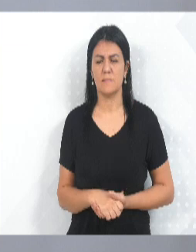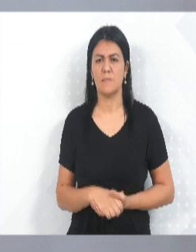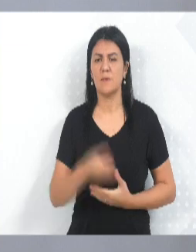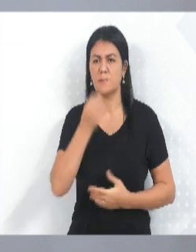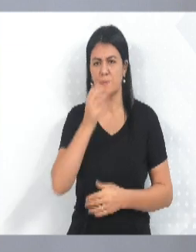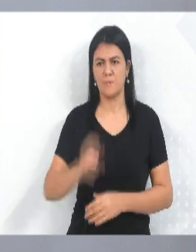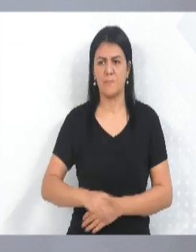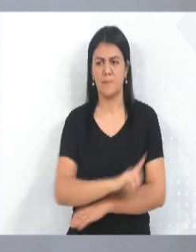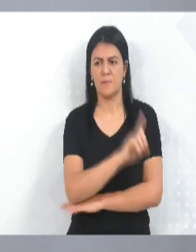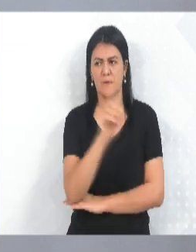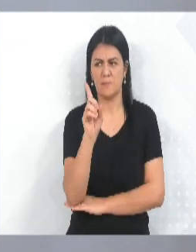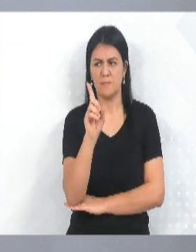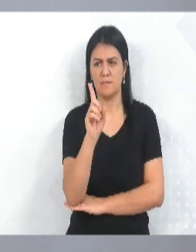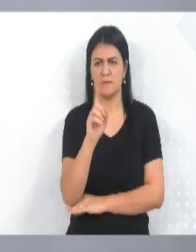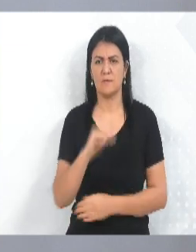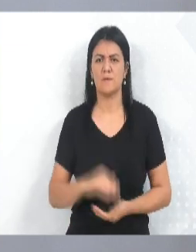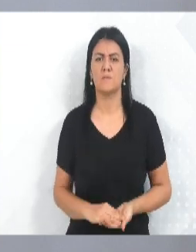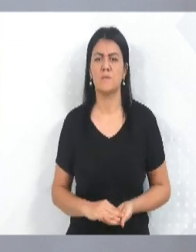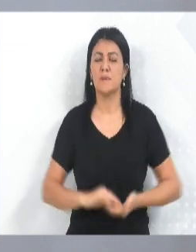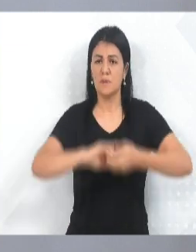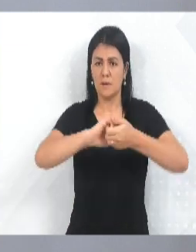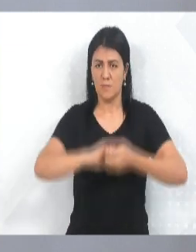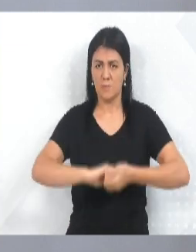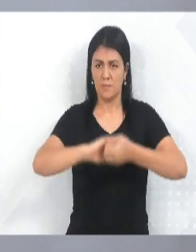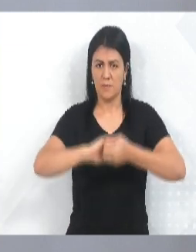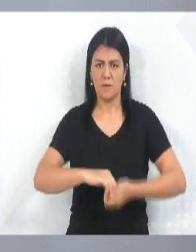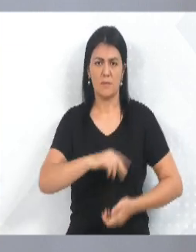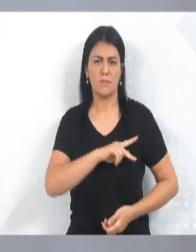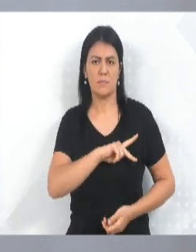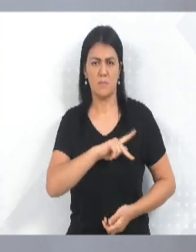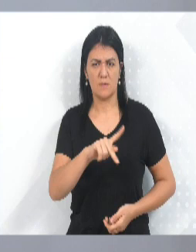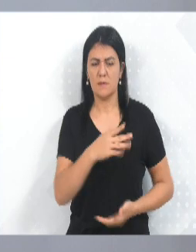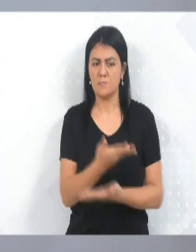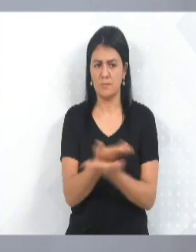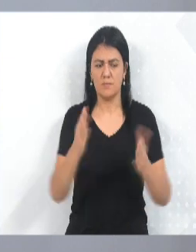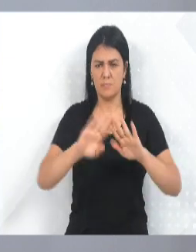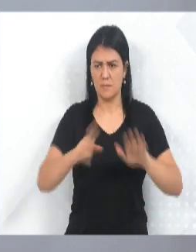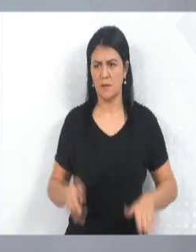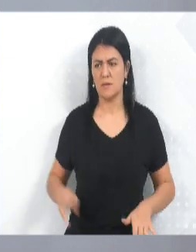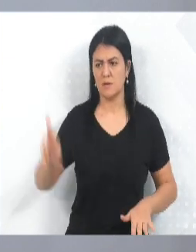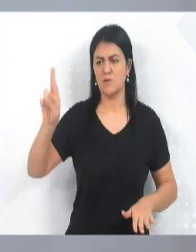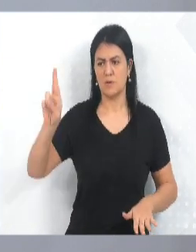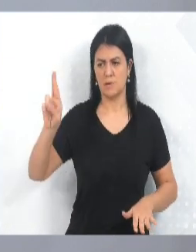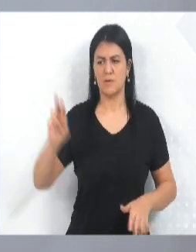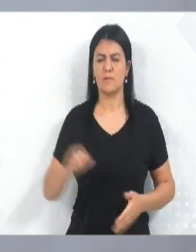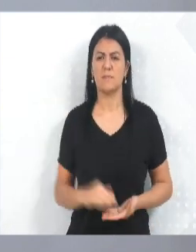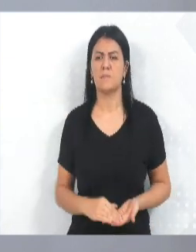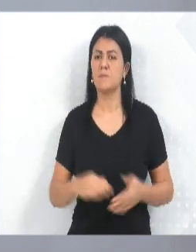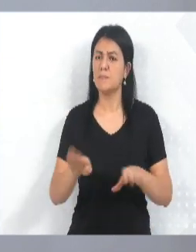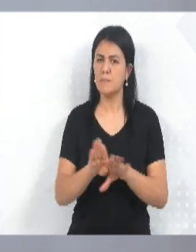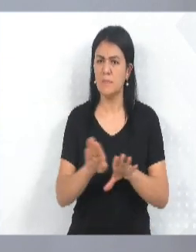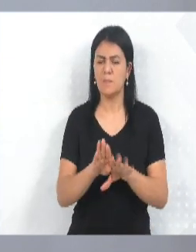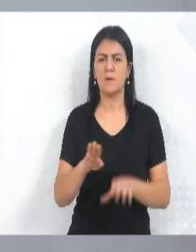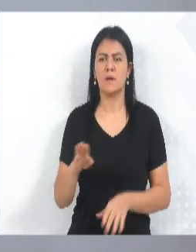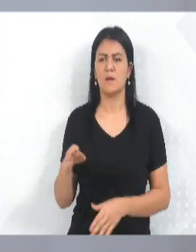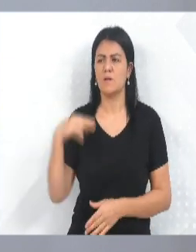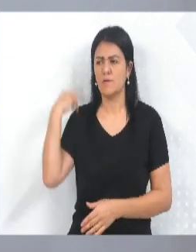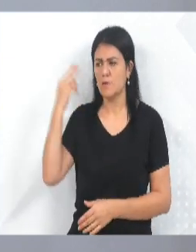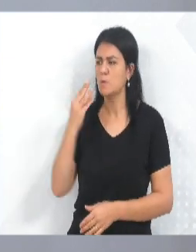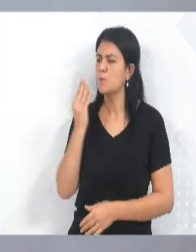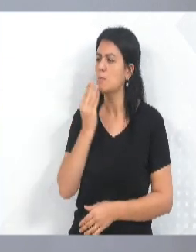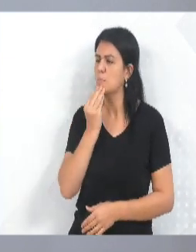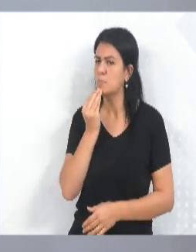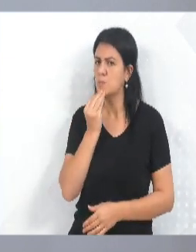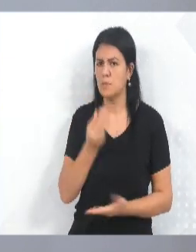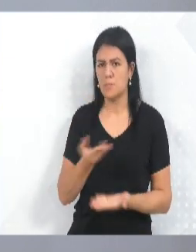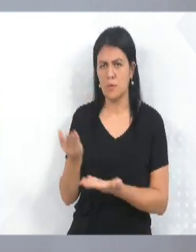Bom dia cumprimentando o presidente cumprimento a mesa diretora cumprimentando o vereador Bruno cumprimento os